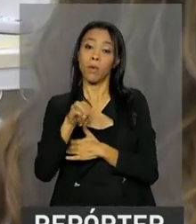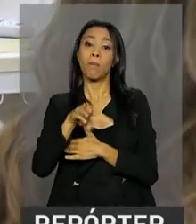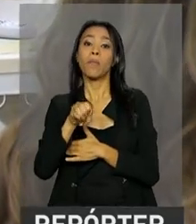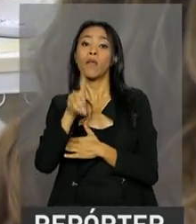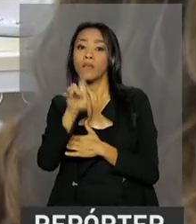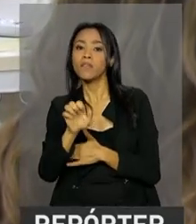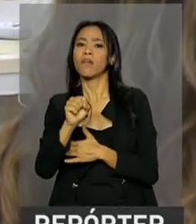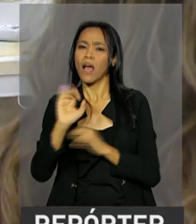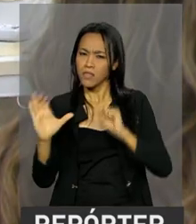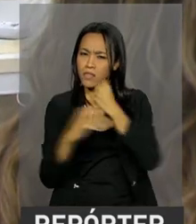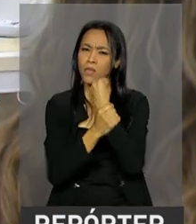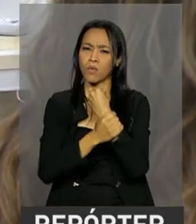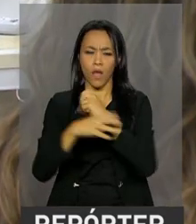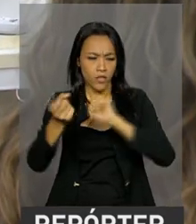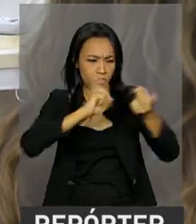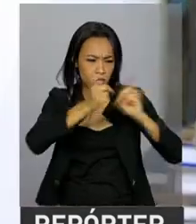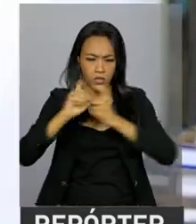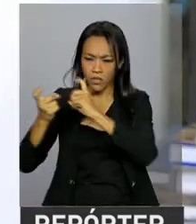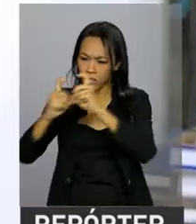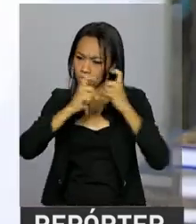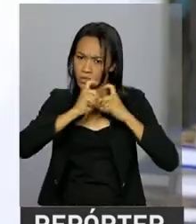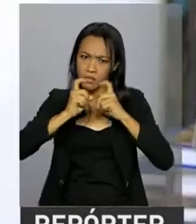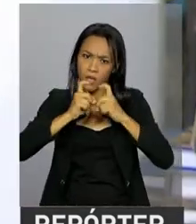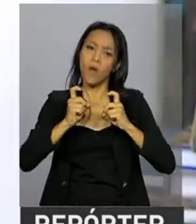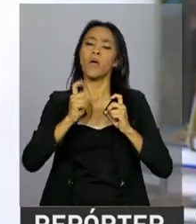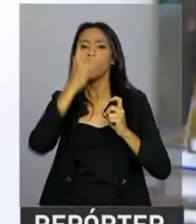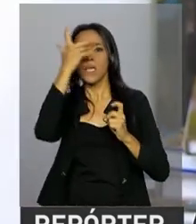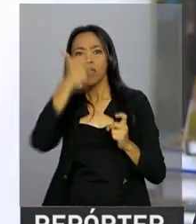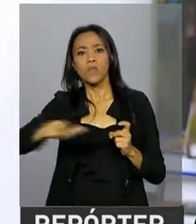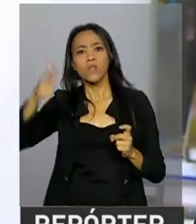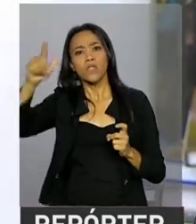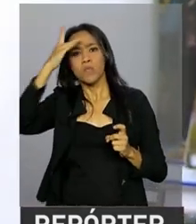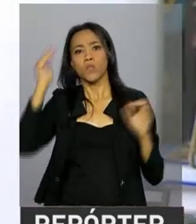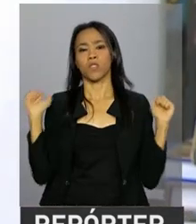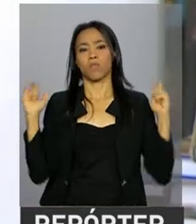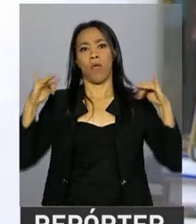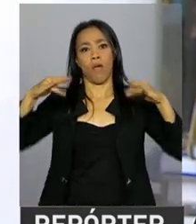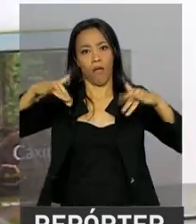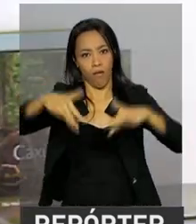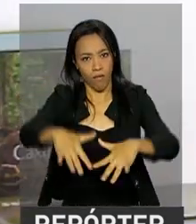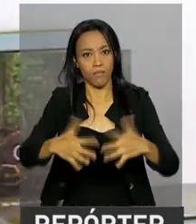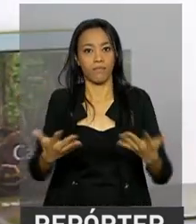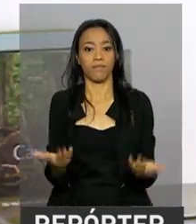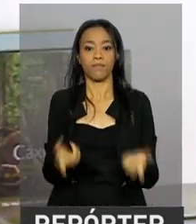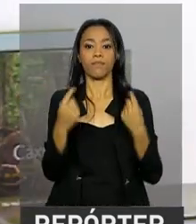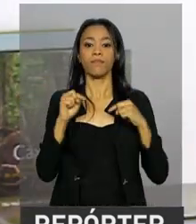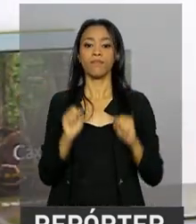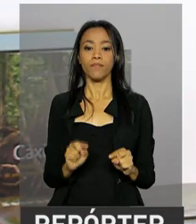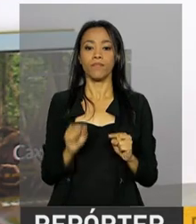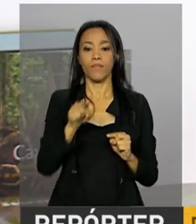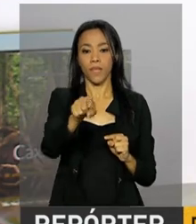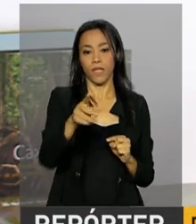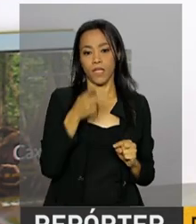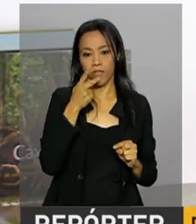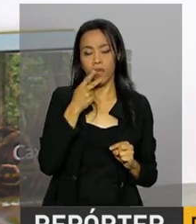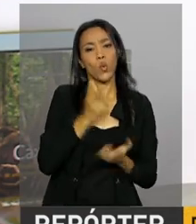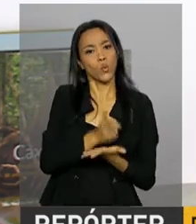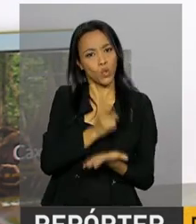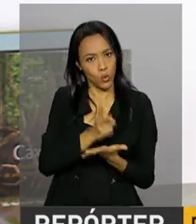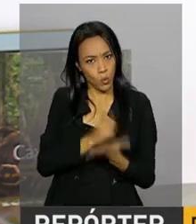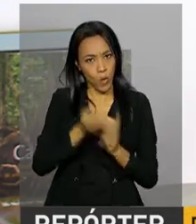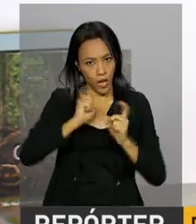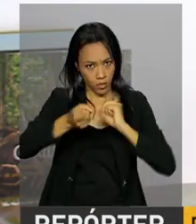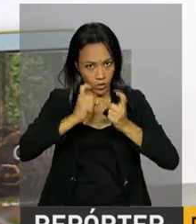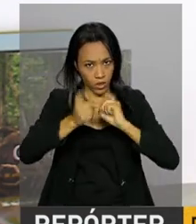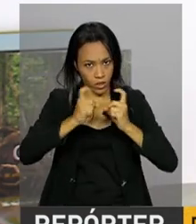estrutura e atrair mais visitantes para as unidades de conservação federais o ibil continua o gestor do parque